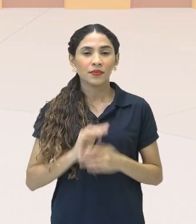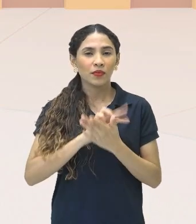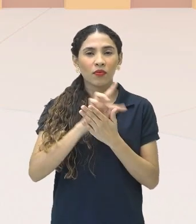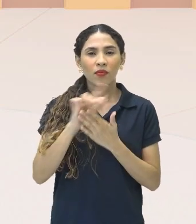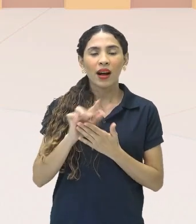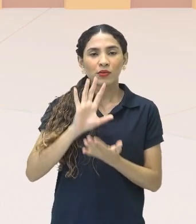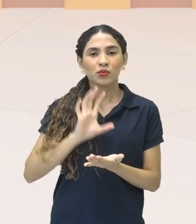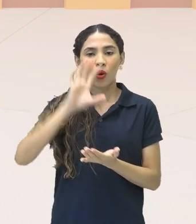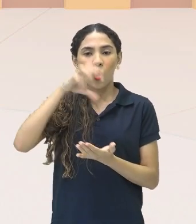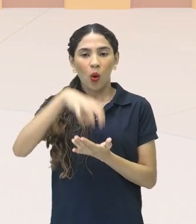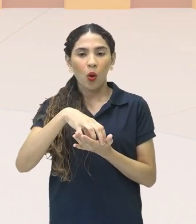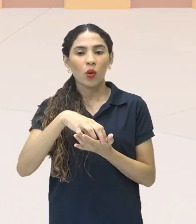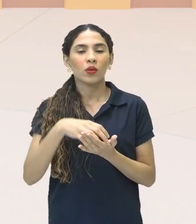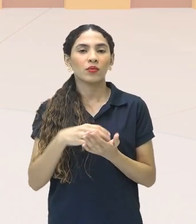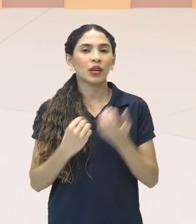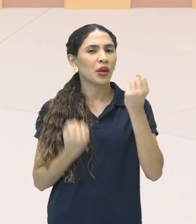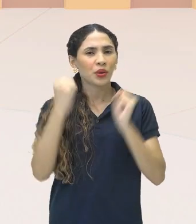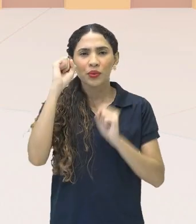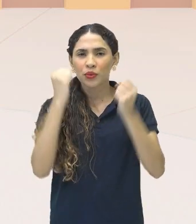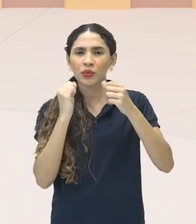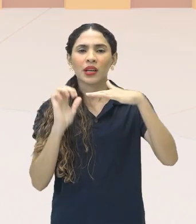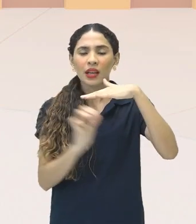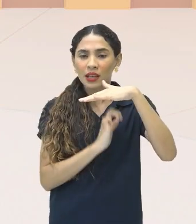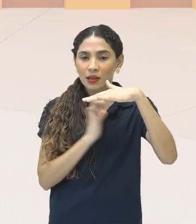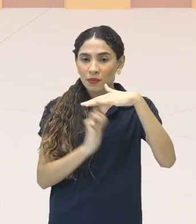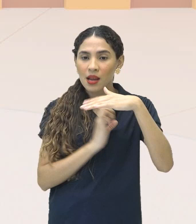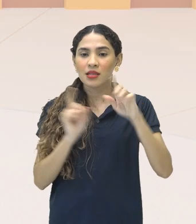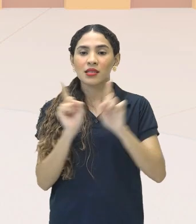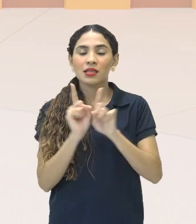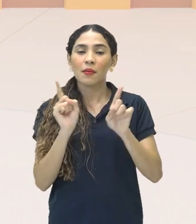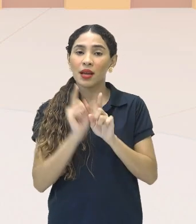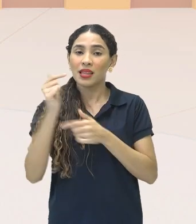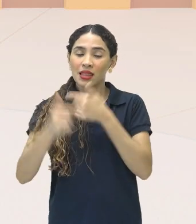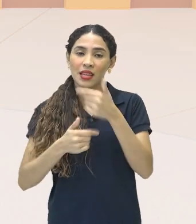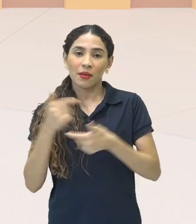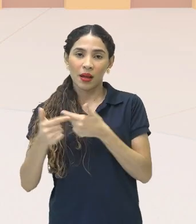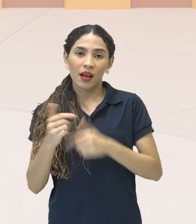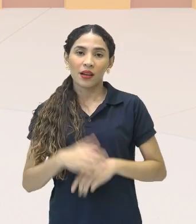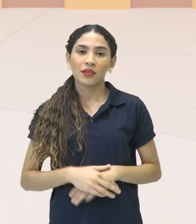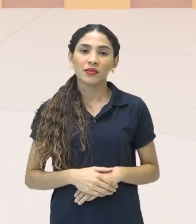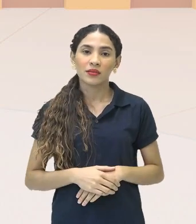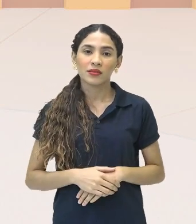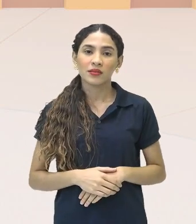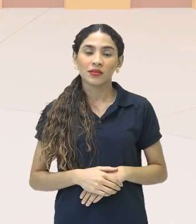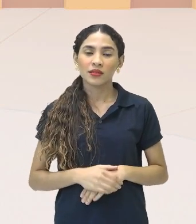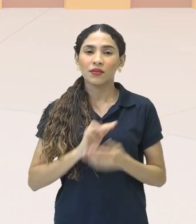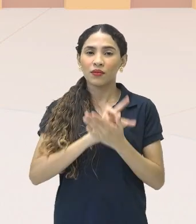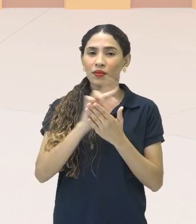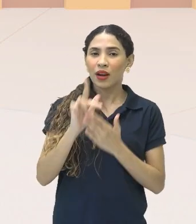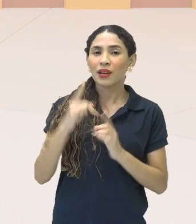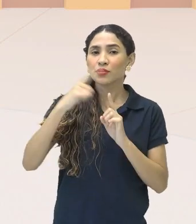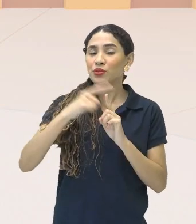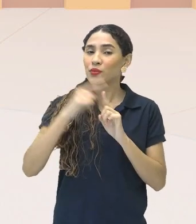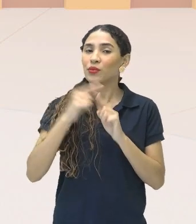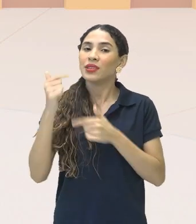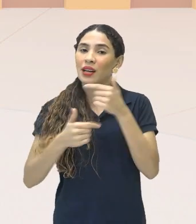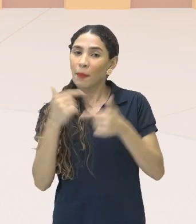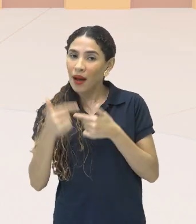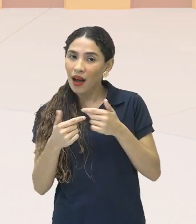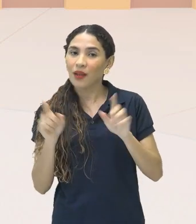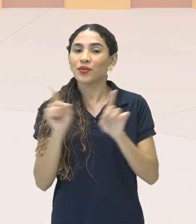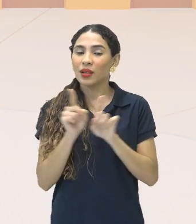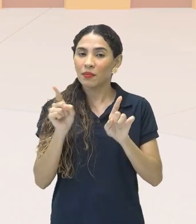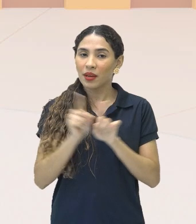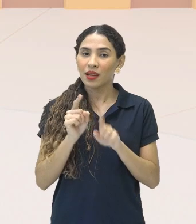vários órgãos aí, indústrias, empresas para o trabalho, e vários tipos de trabalho aí